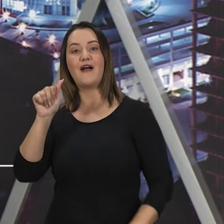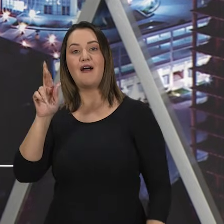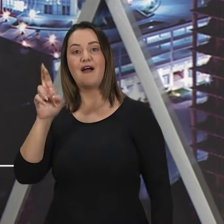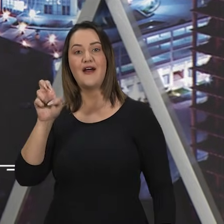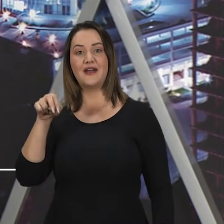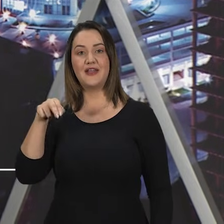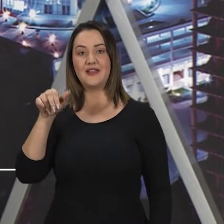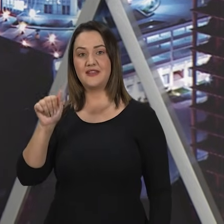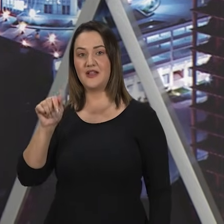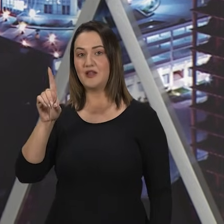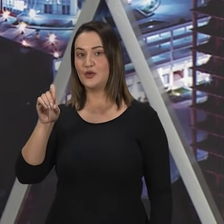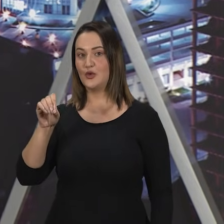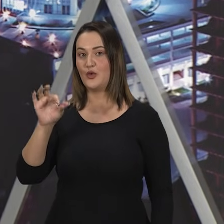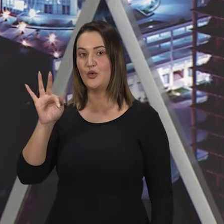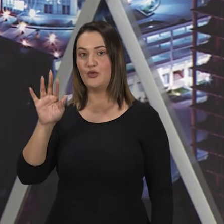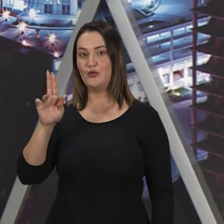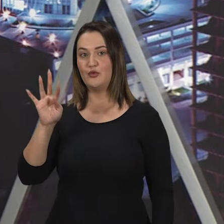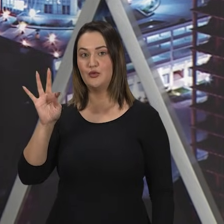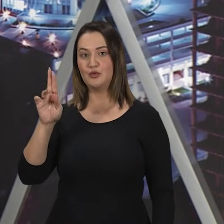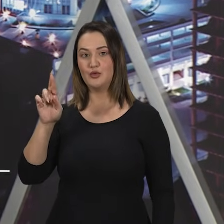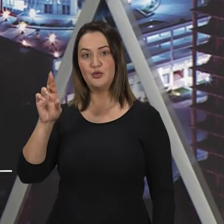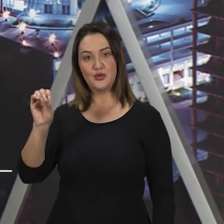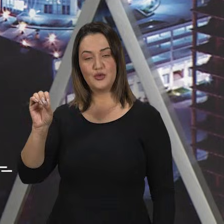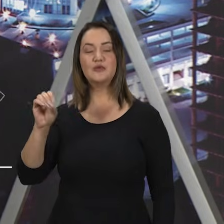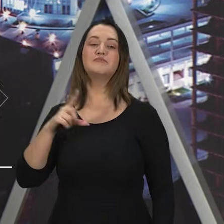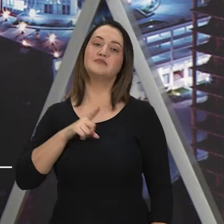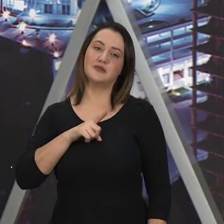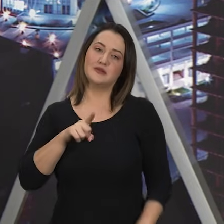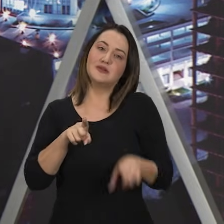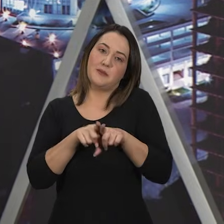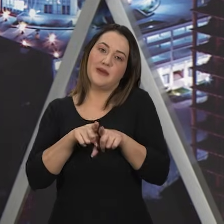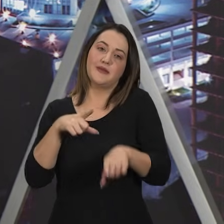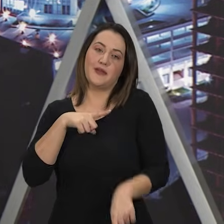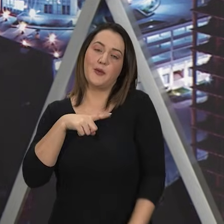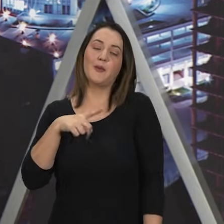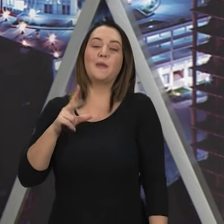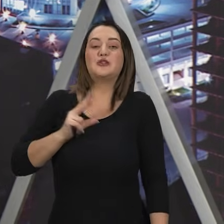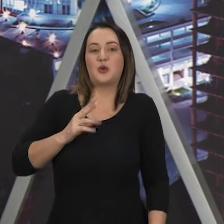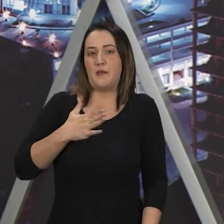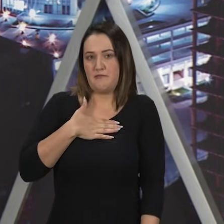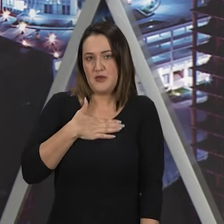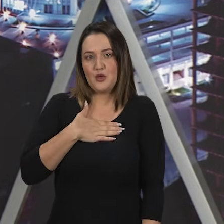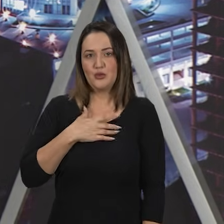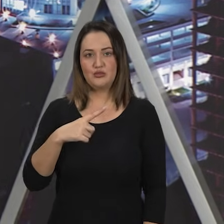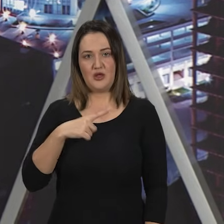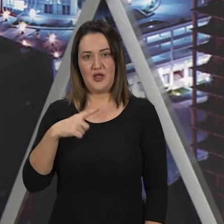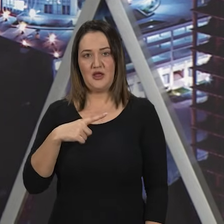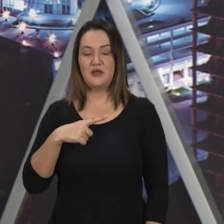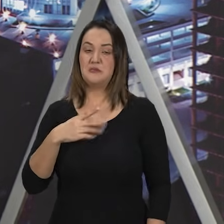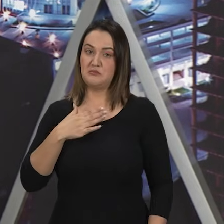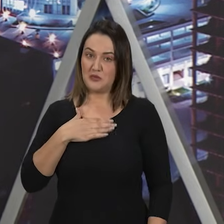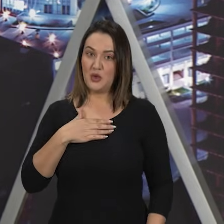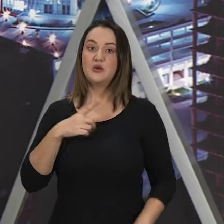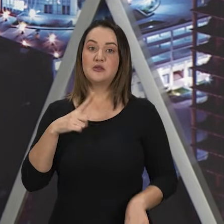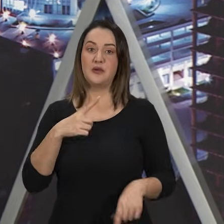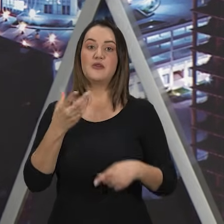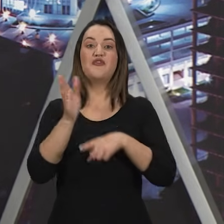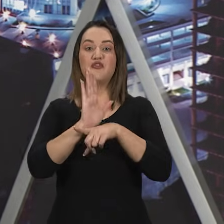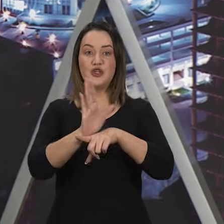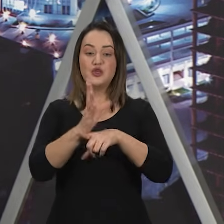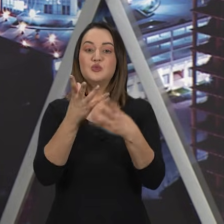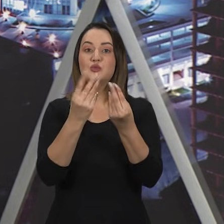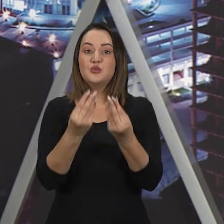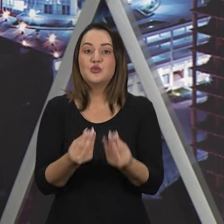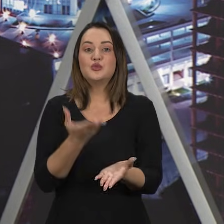youtube.com/Arena do Futuro, tá bom? Além disso, tem também o canal com meu nome no mesmo YouTube. O meu canal é também de